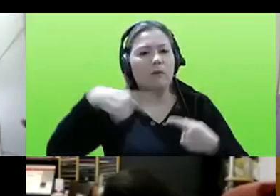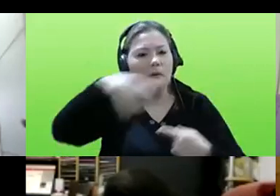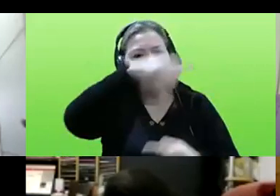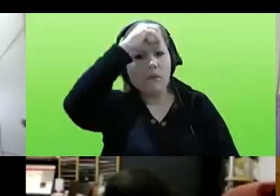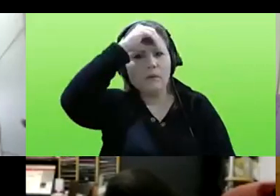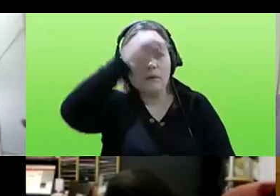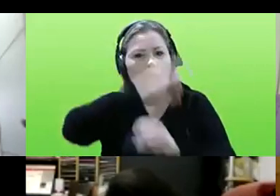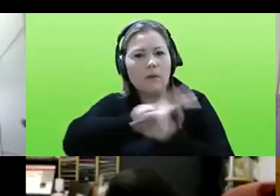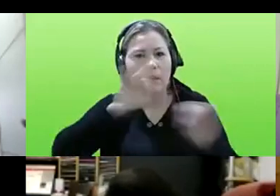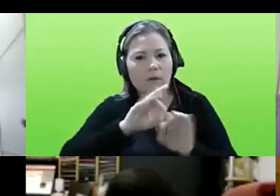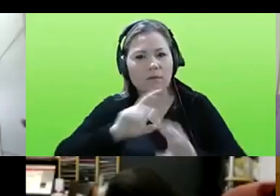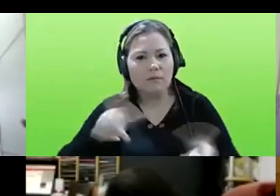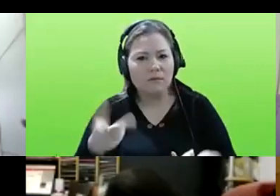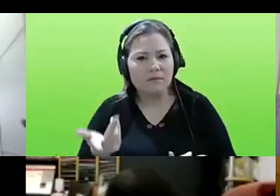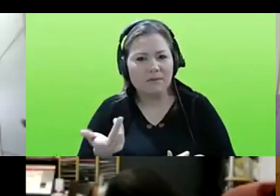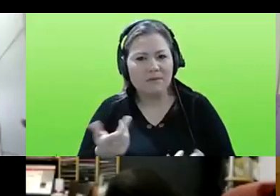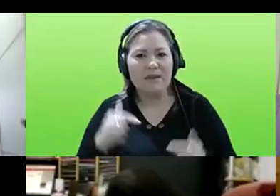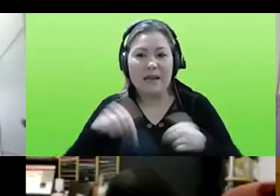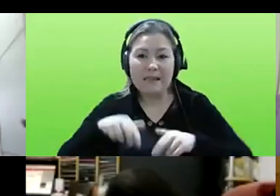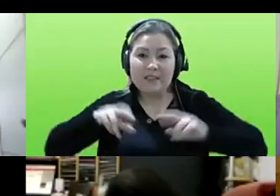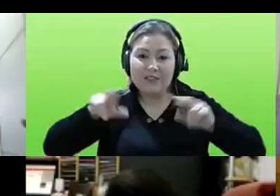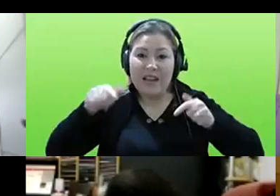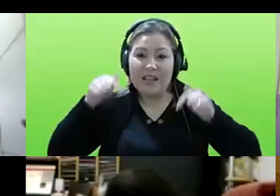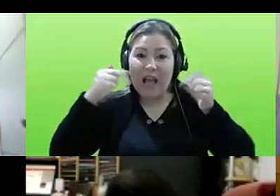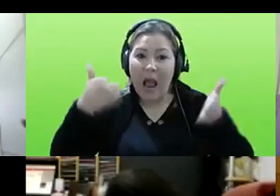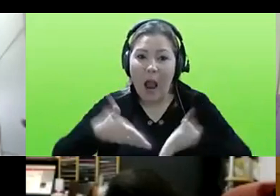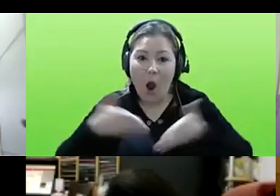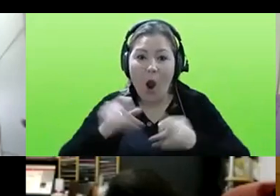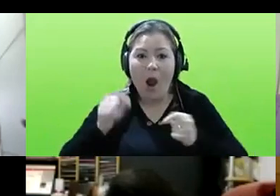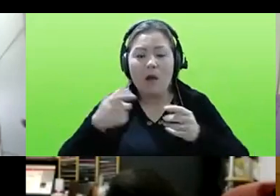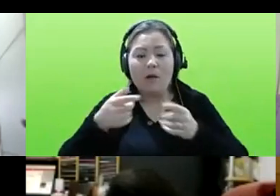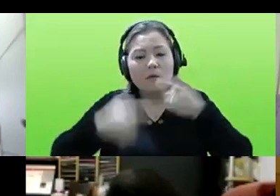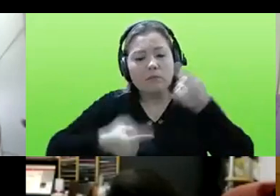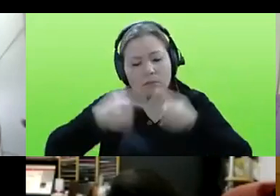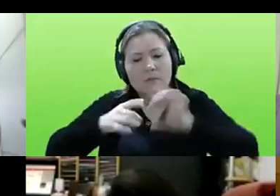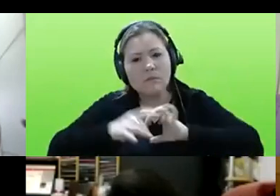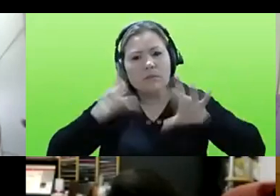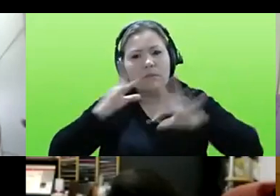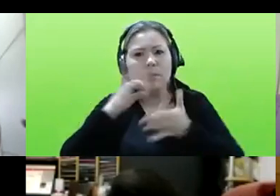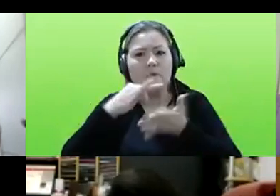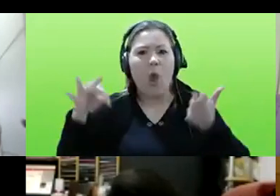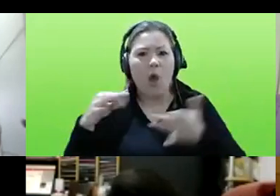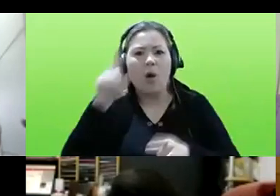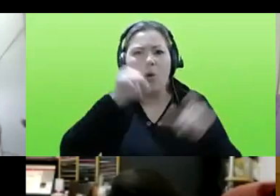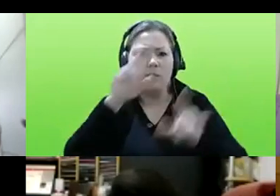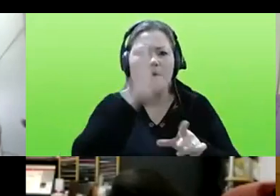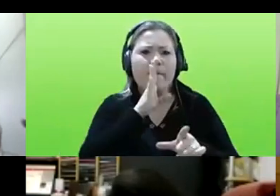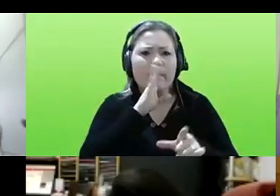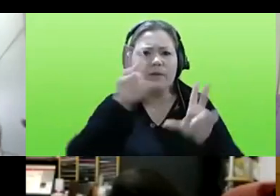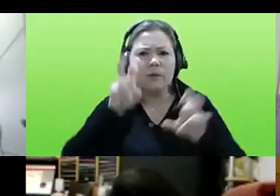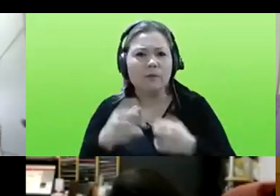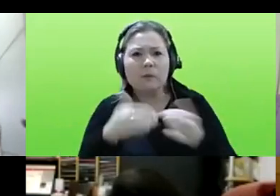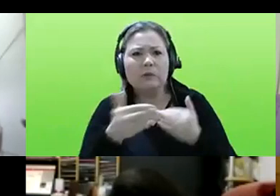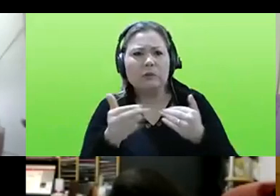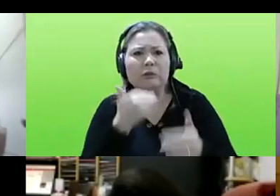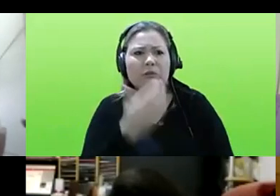que é a publicidade da discussão teórica. Não é? Não faz sentido o Emily dizer que vai falar de um texto que